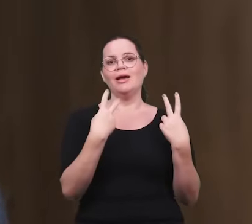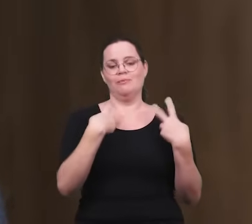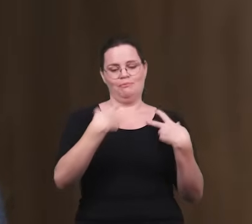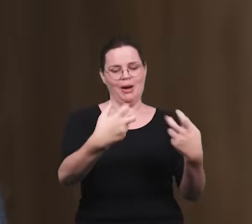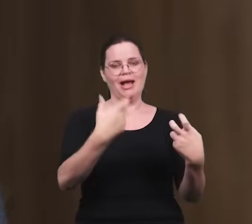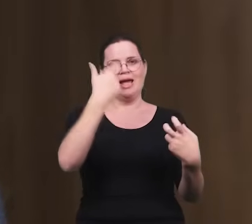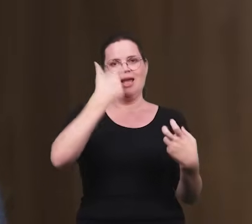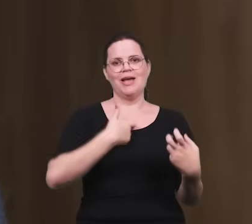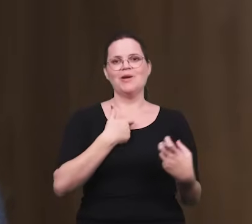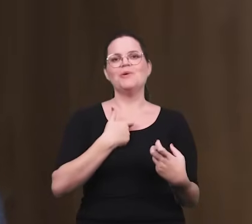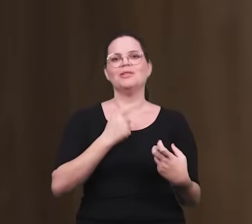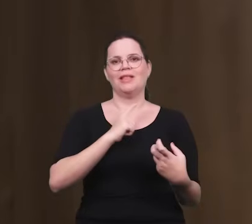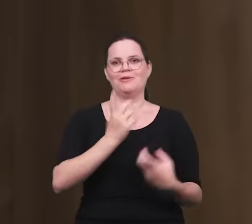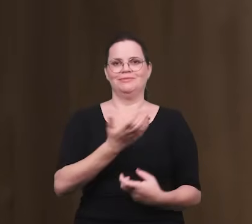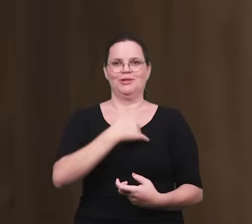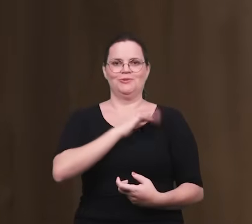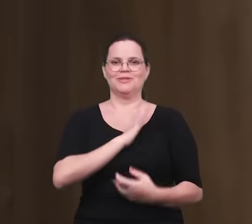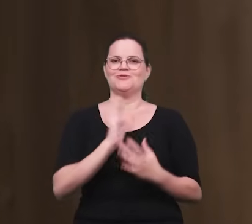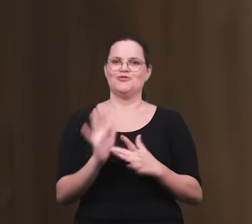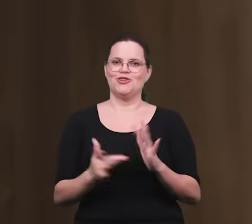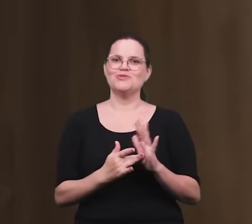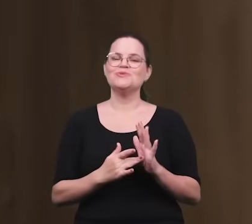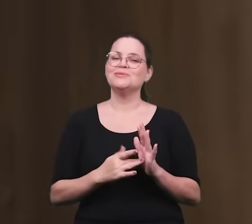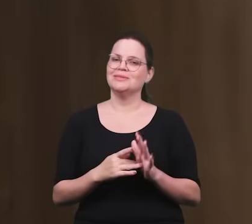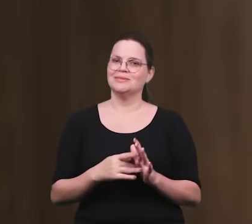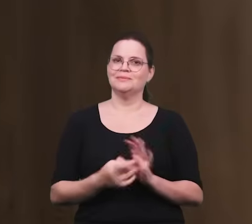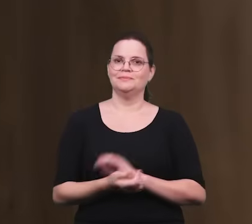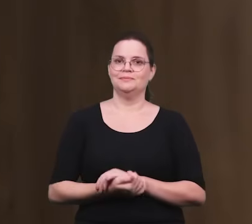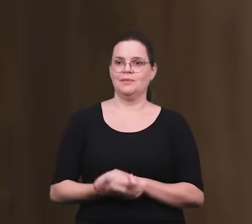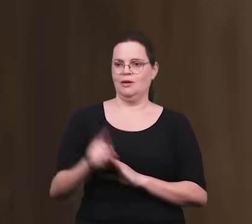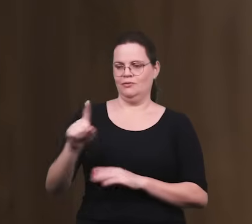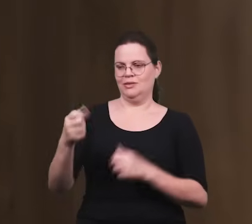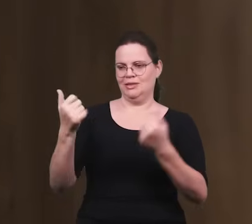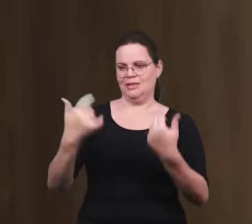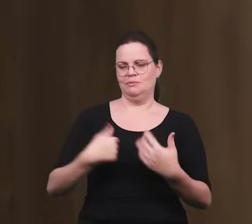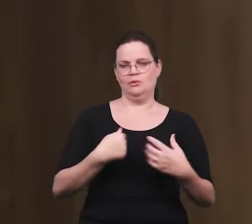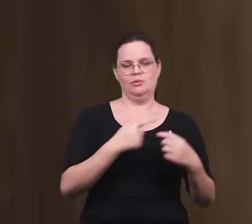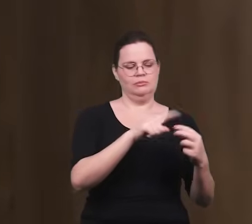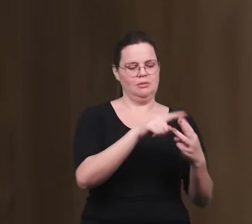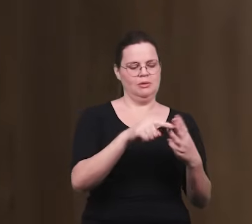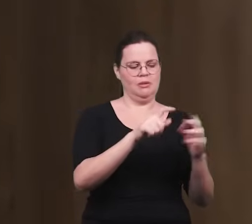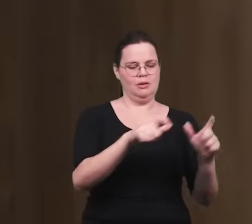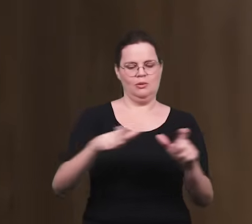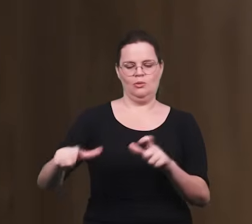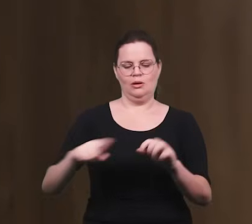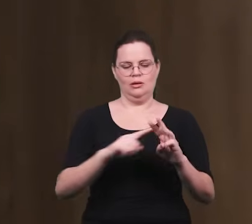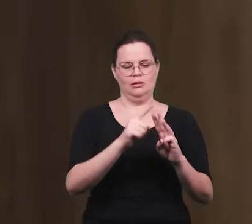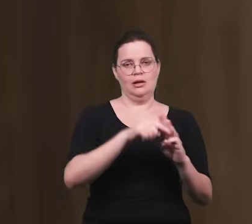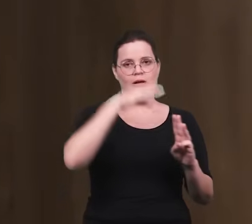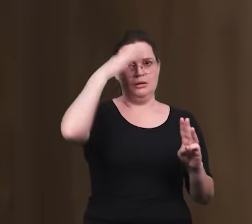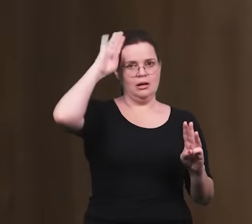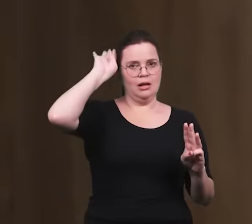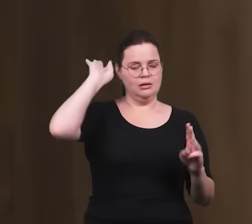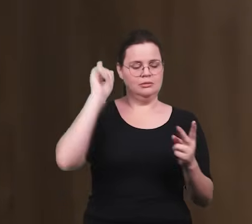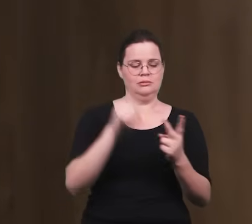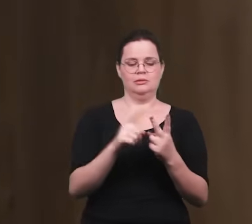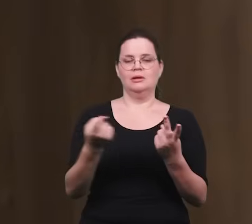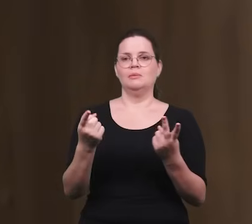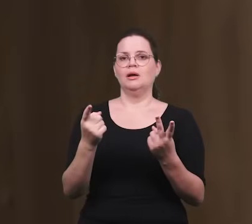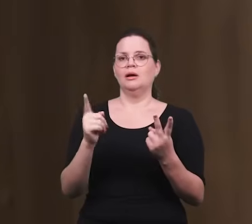Jesus em nós. Então, você mencionou 3 lugares aí para a gente testemunhar sobre o amor do Senhor, né? Dentro da nossa